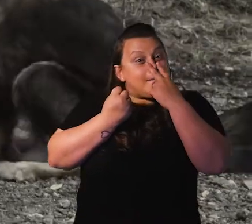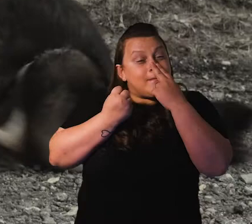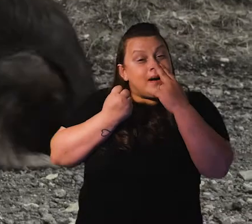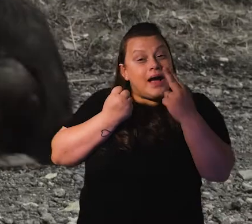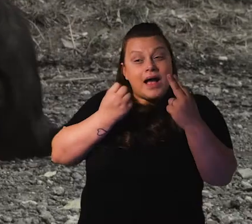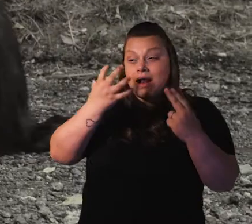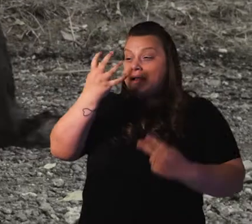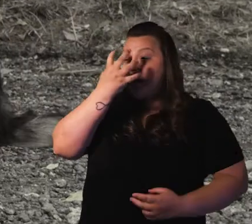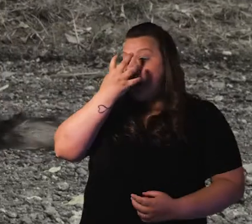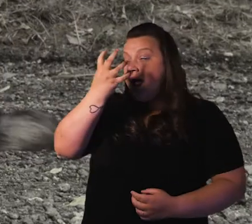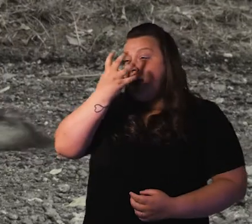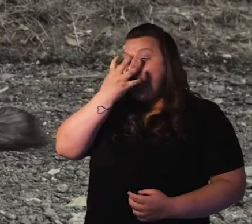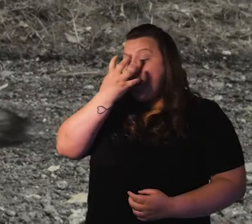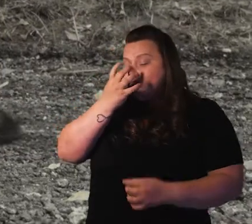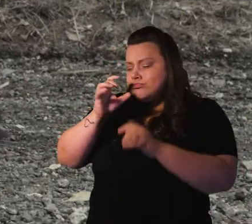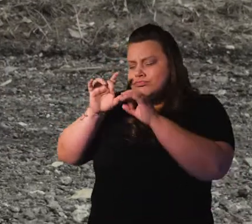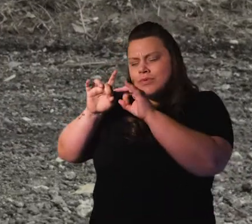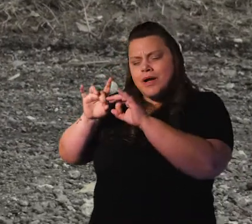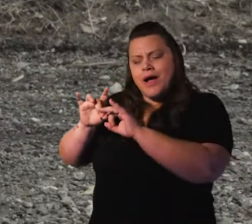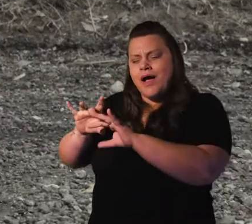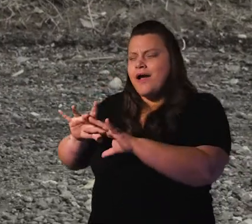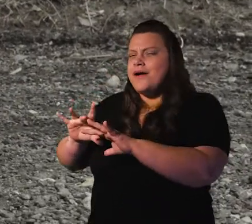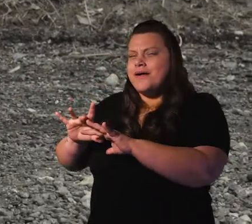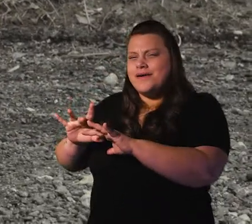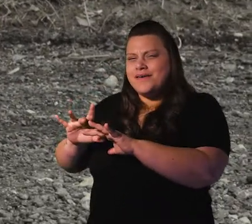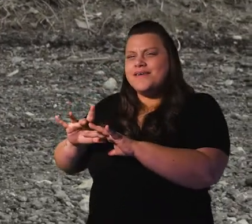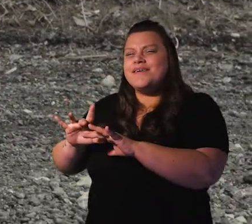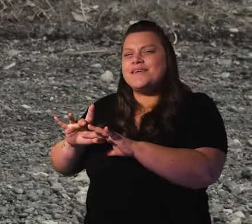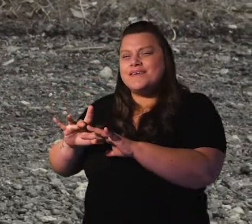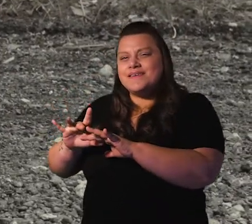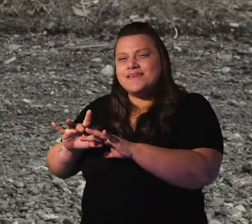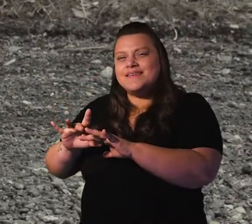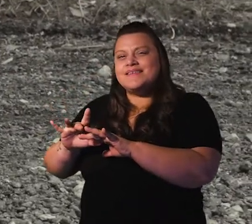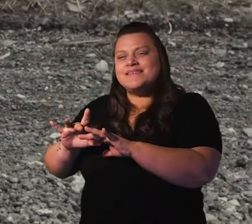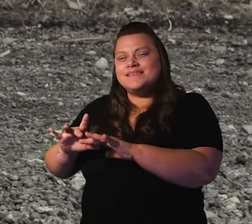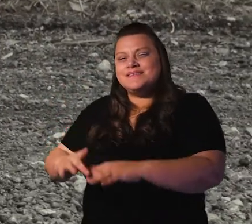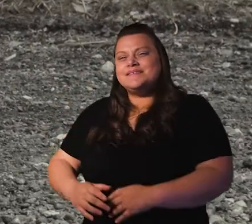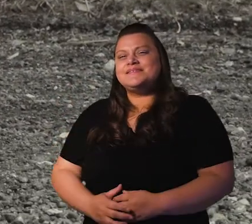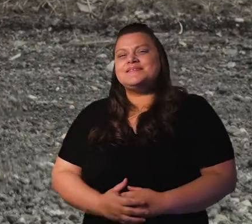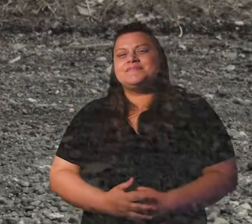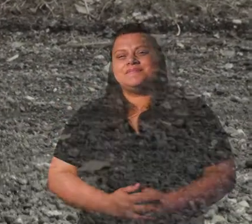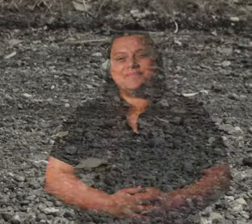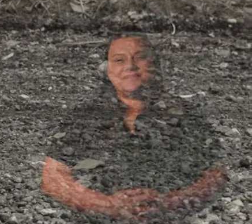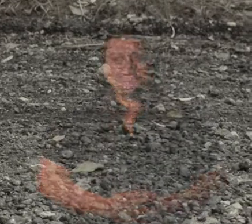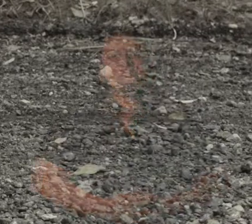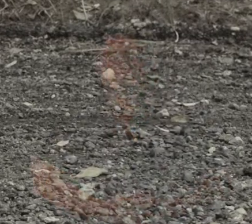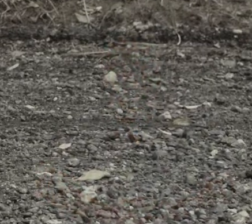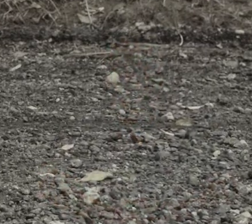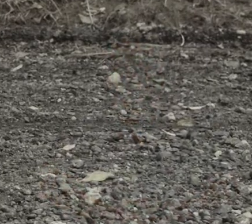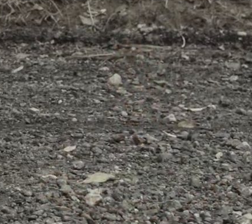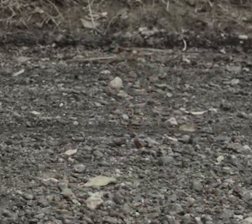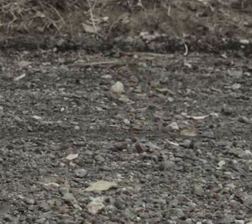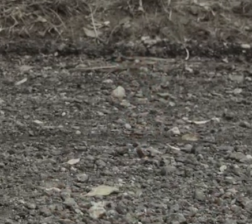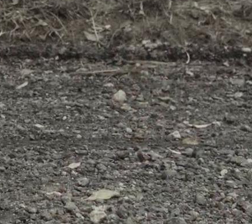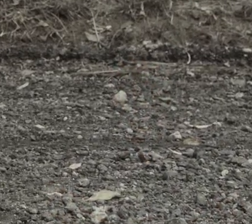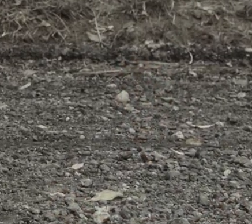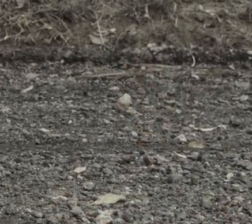Como um cão Abandonado Eu